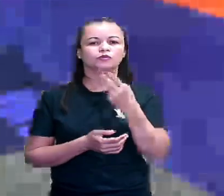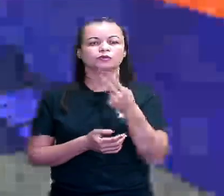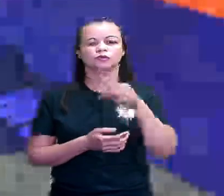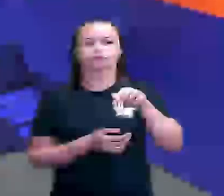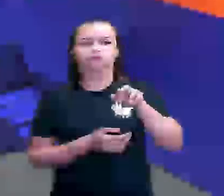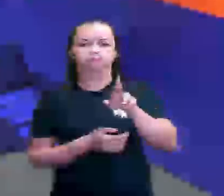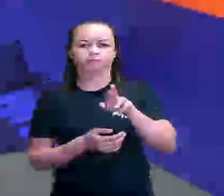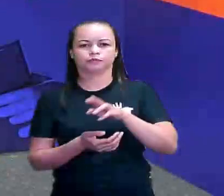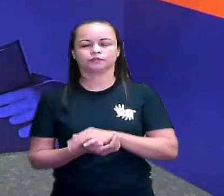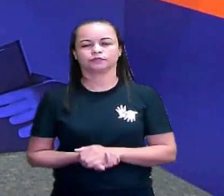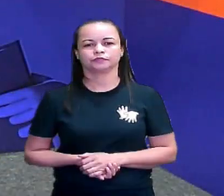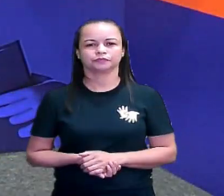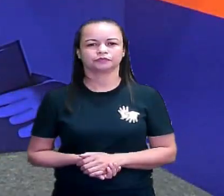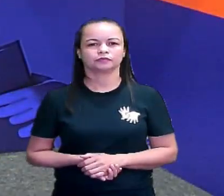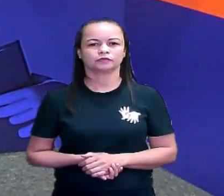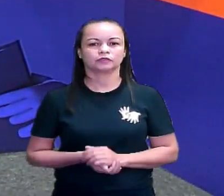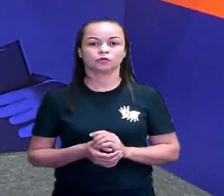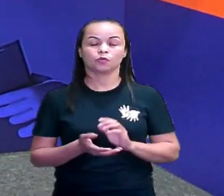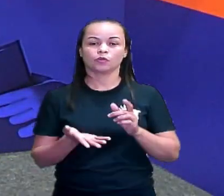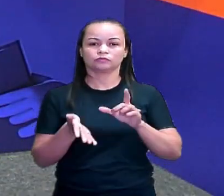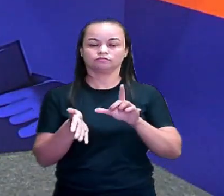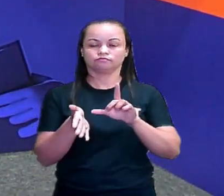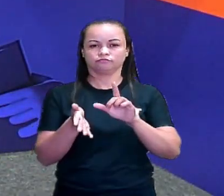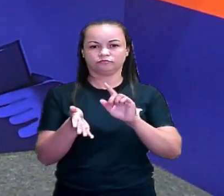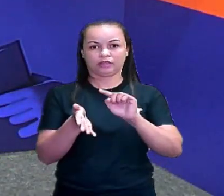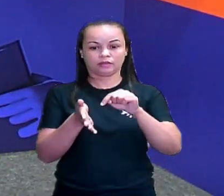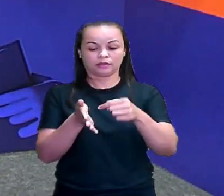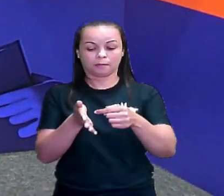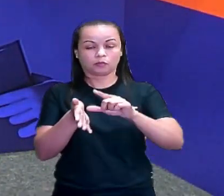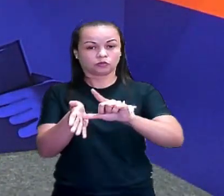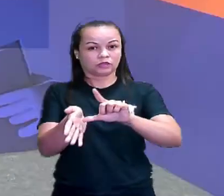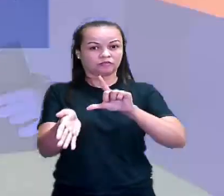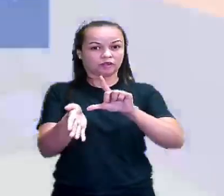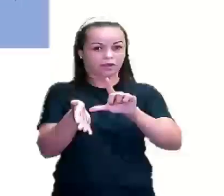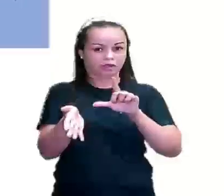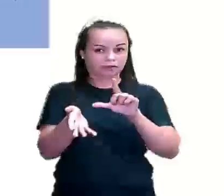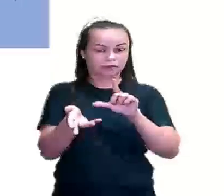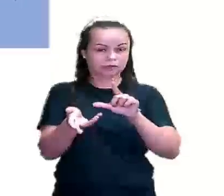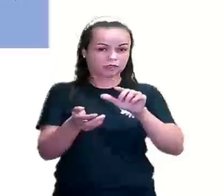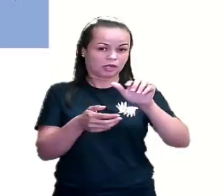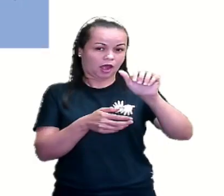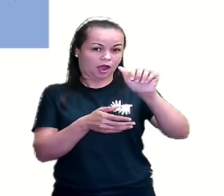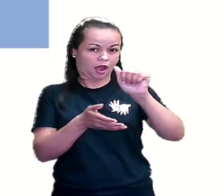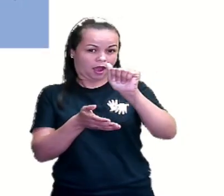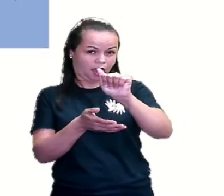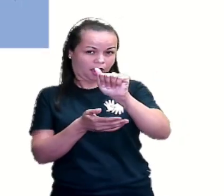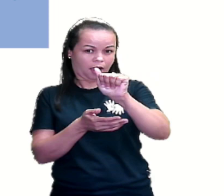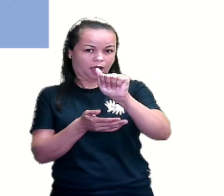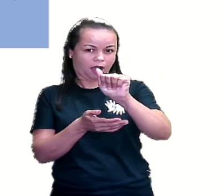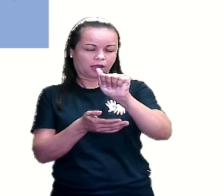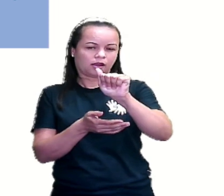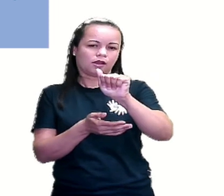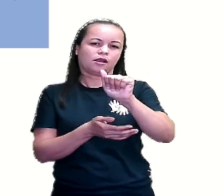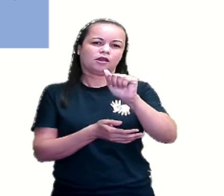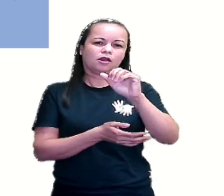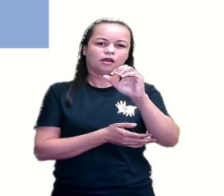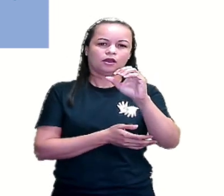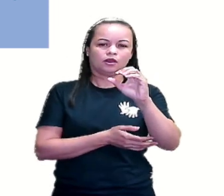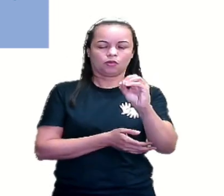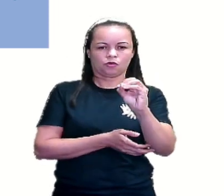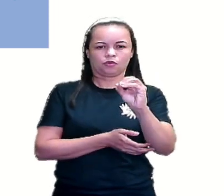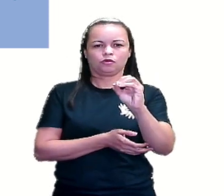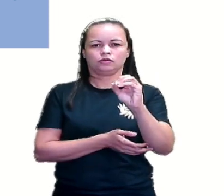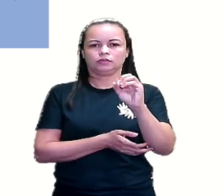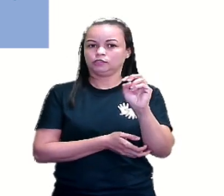R. Quando ela vem antes das vogais A, O e